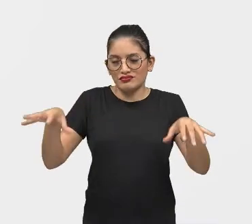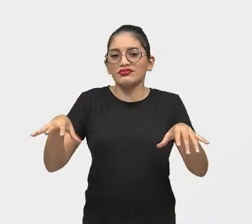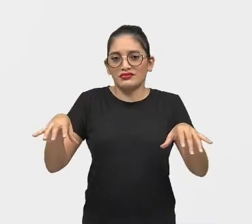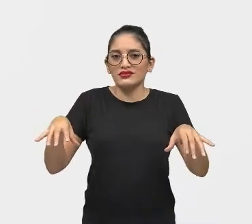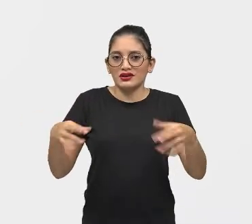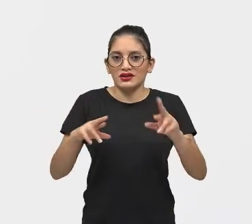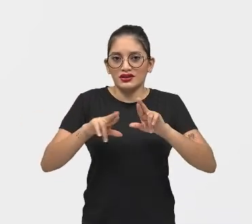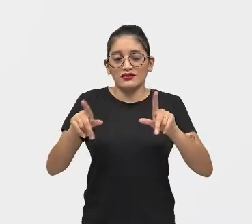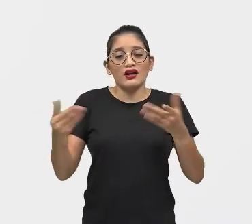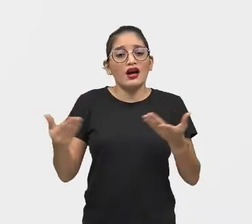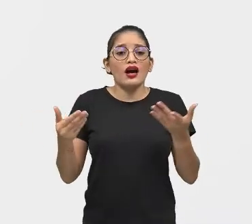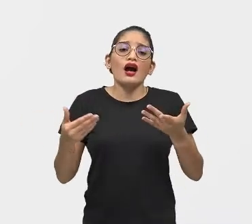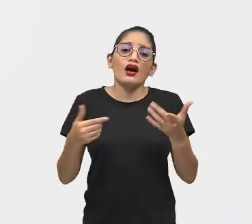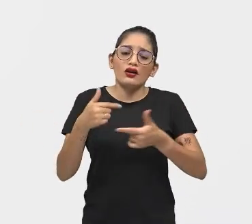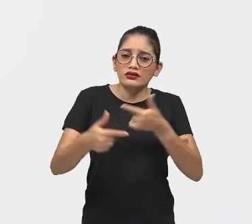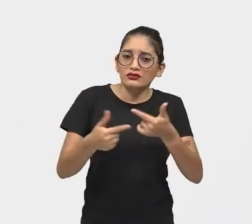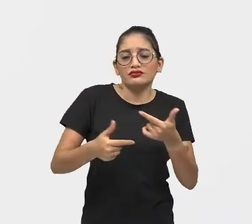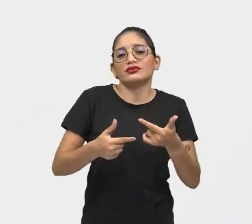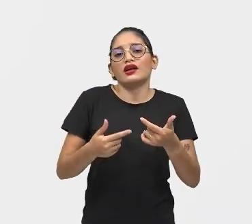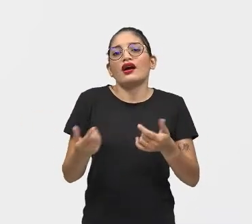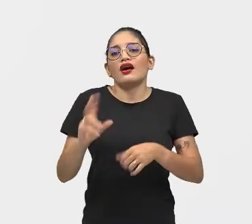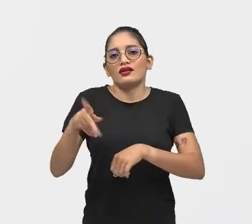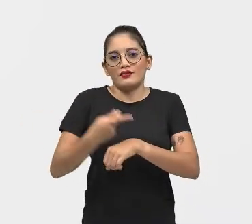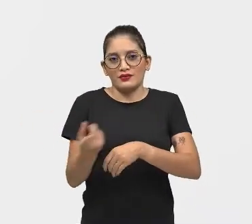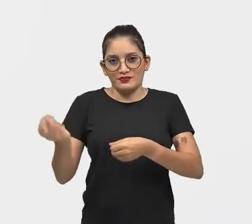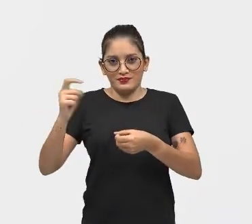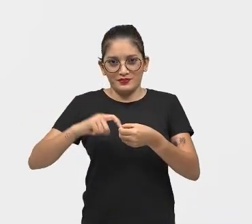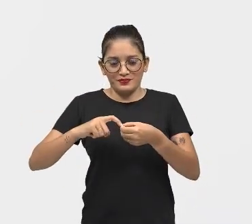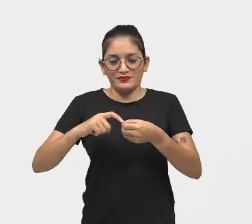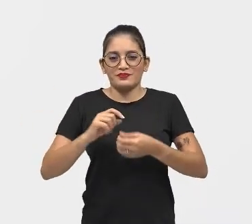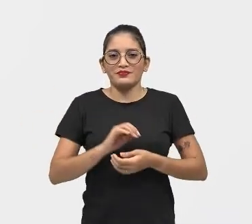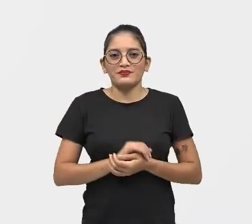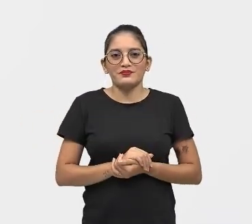lá, trabalhando um pouquinho. Daqui a pouco nós voltamos.